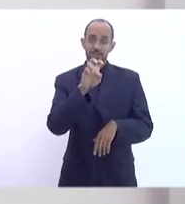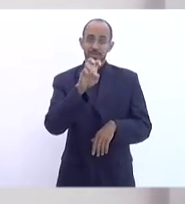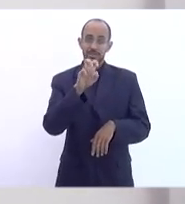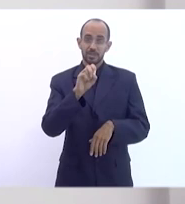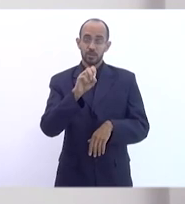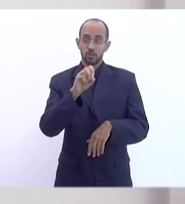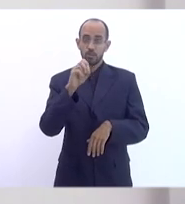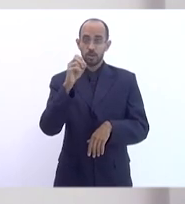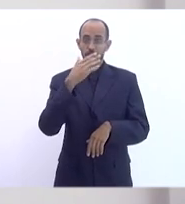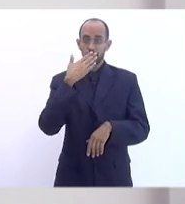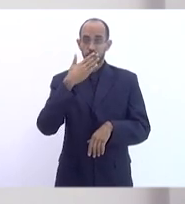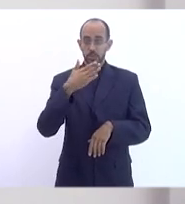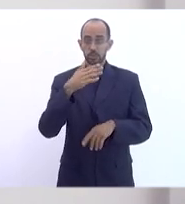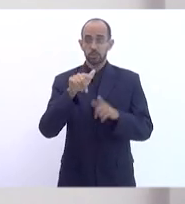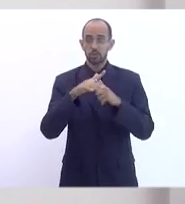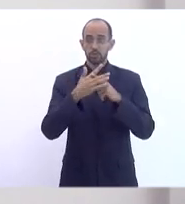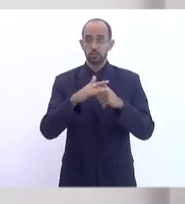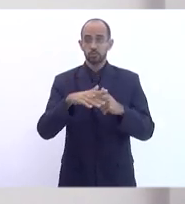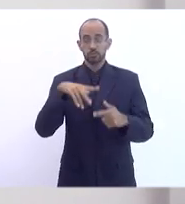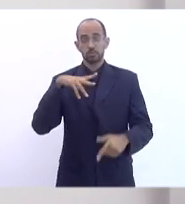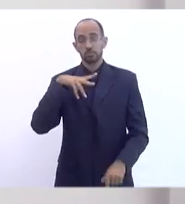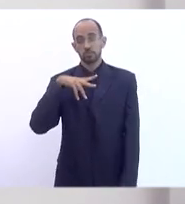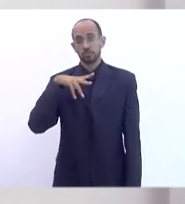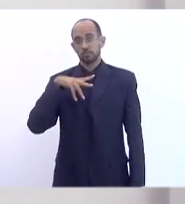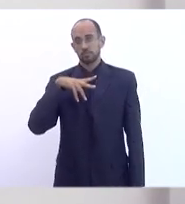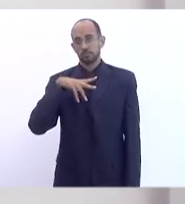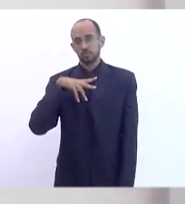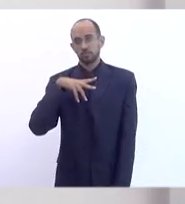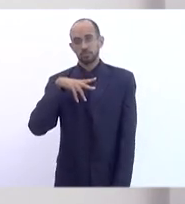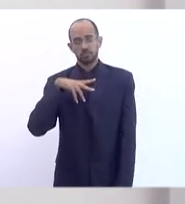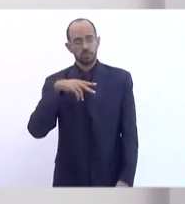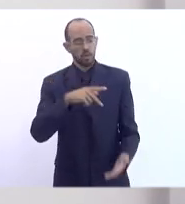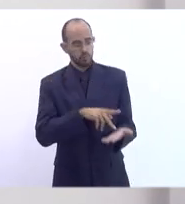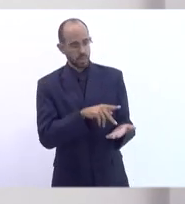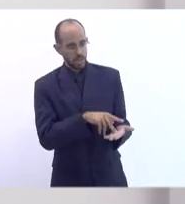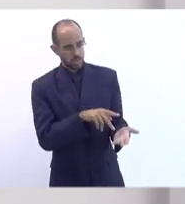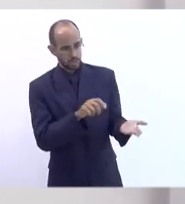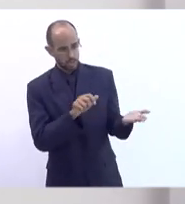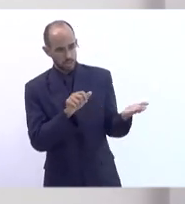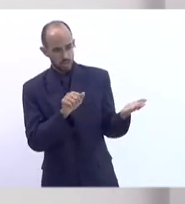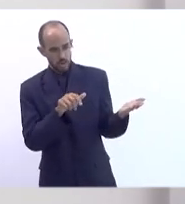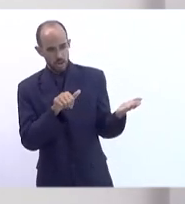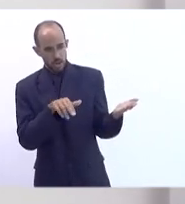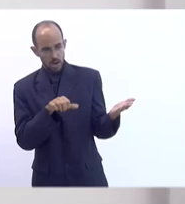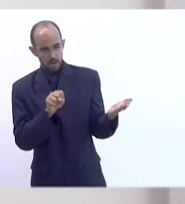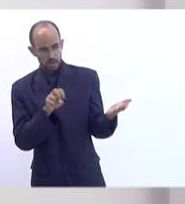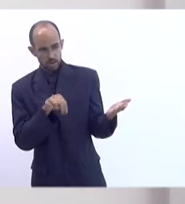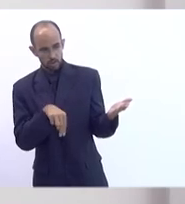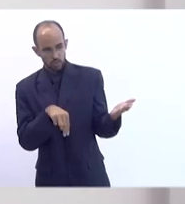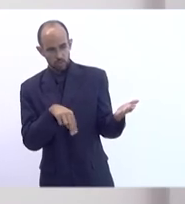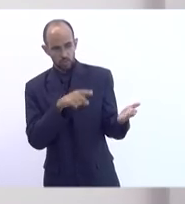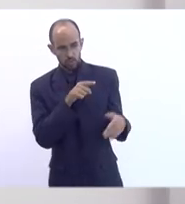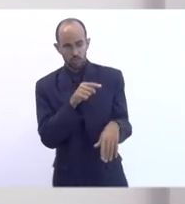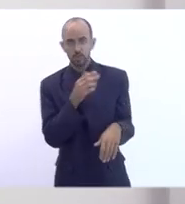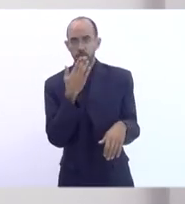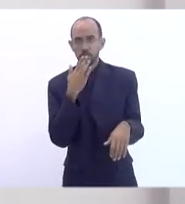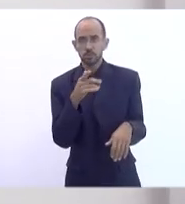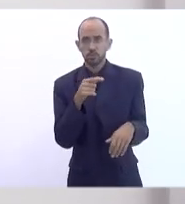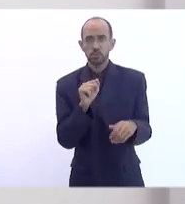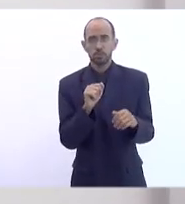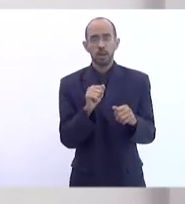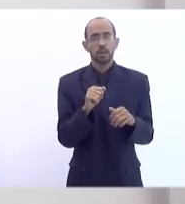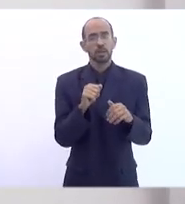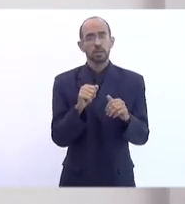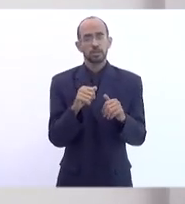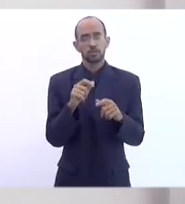450 requerimentos individuais verdade Alisson nós pedimos até para irem aos poucos e